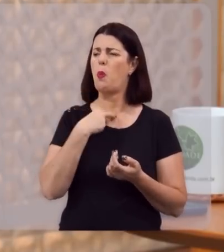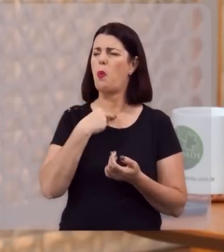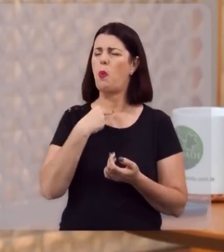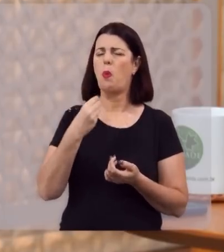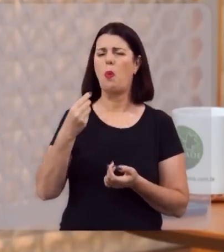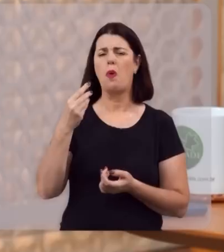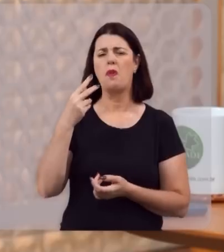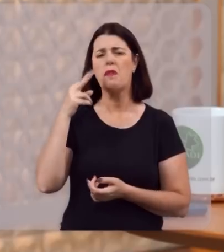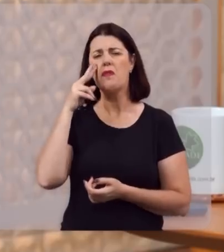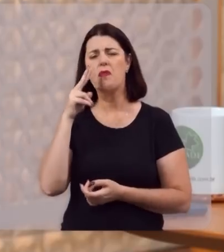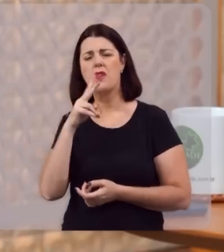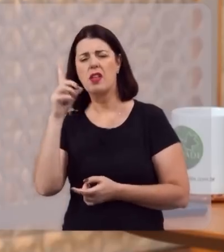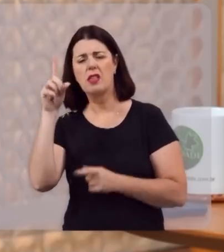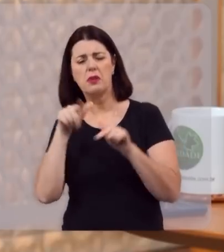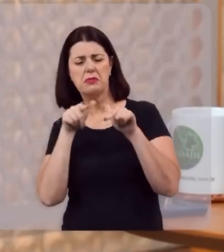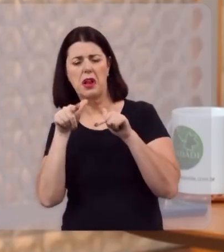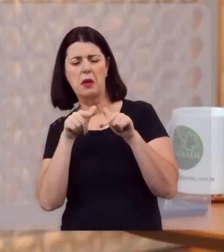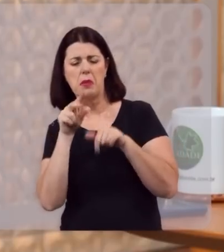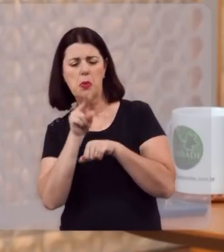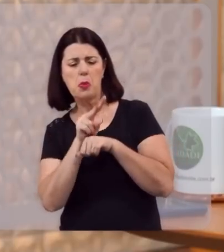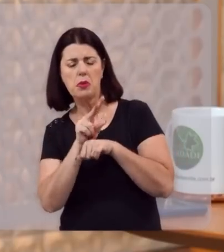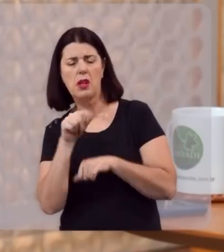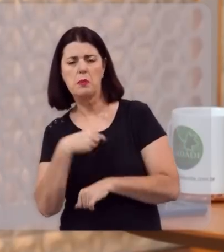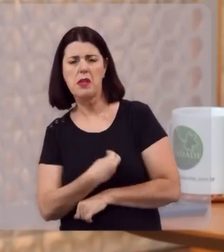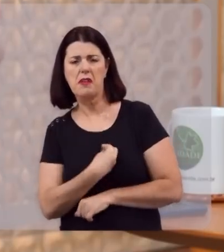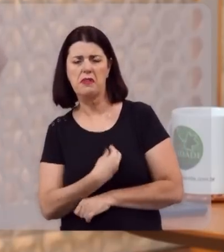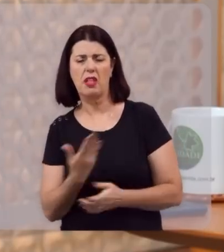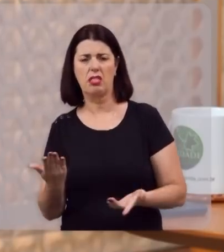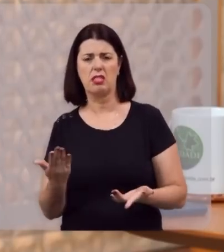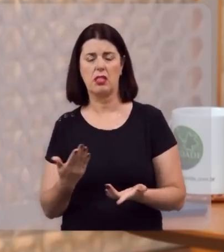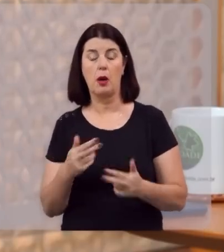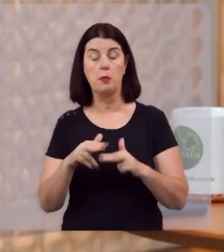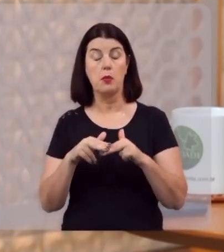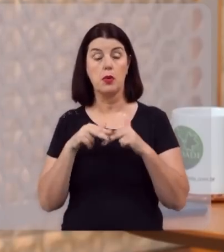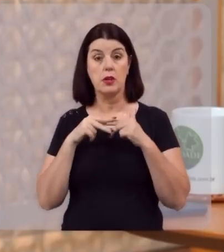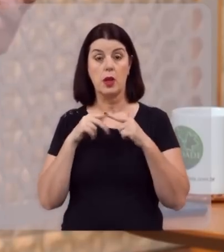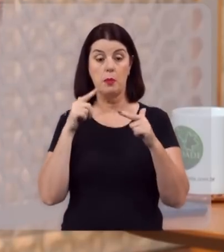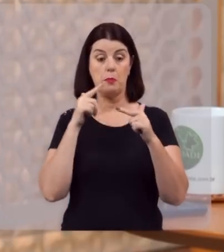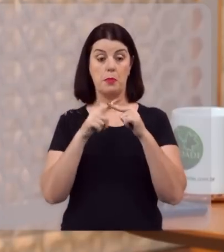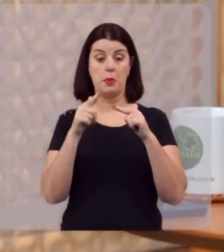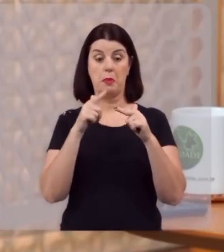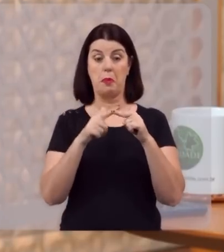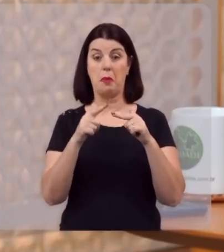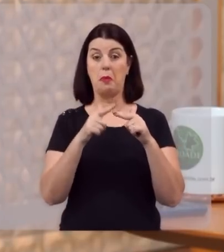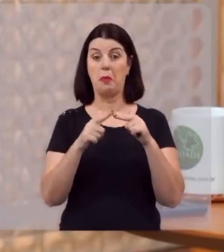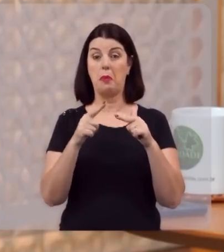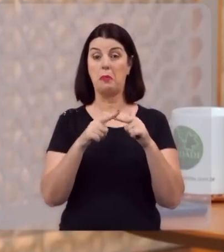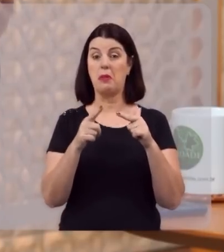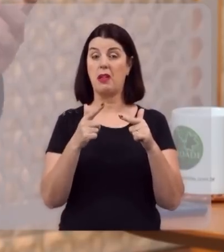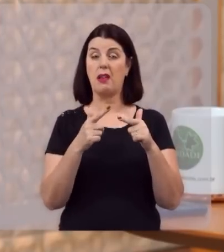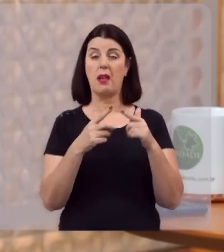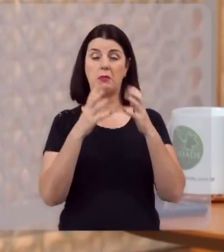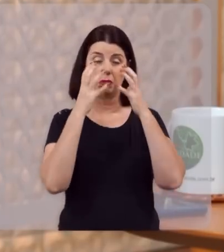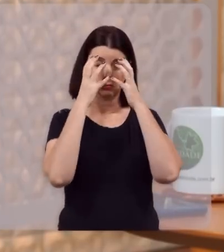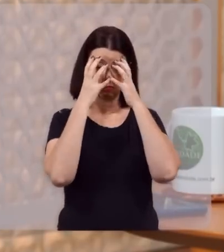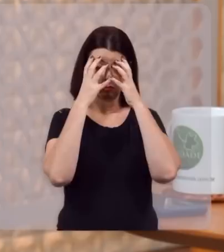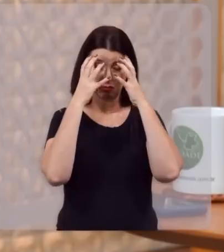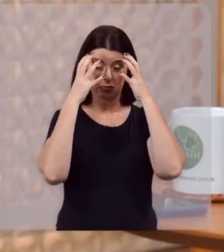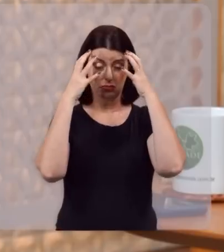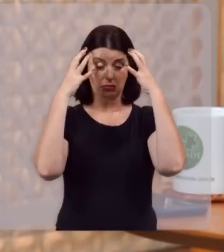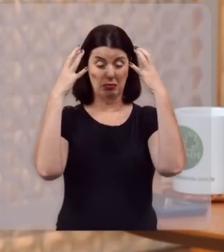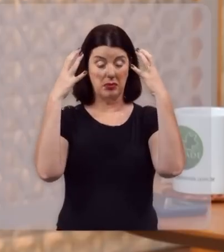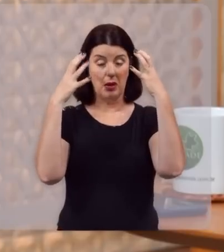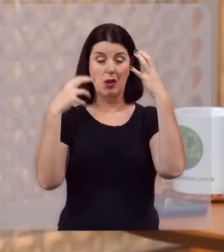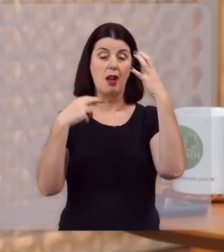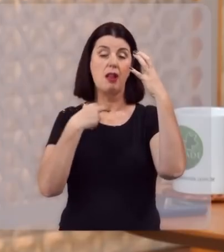conseguem de maneira clara ver o movimento ou esse Cuidar dessa atenção porque o barulho do Caos do sofrimento da dor é tão